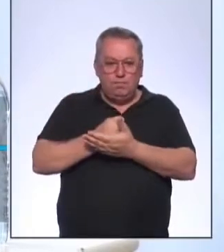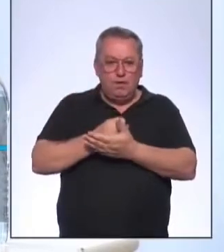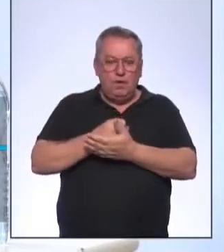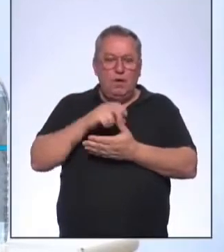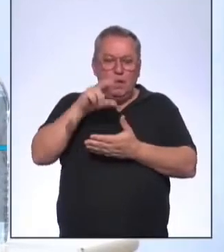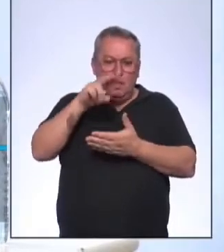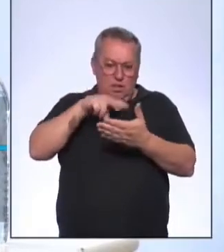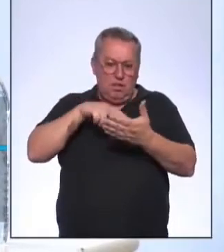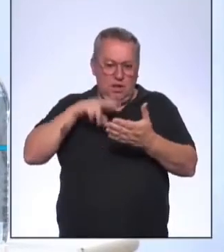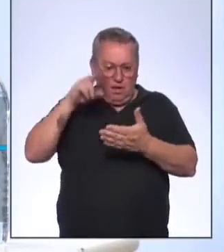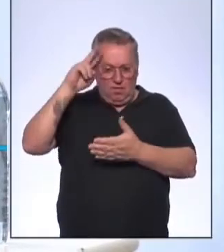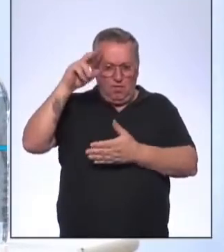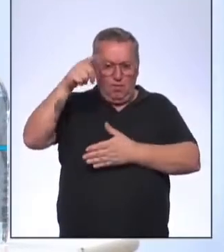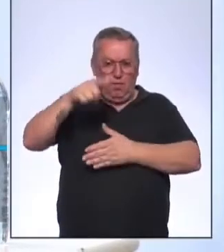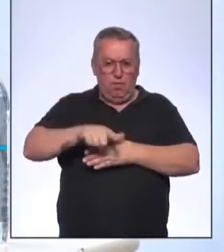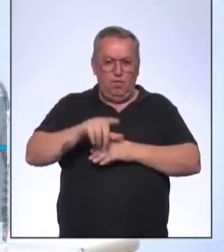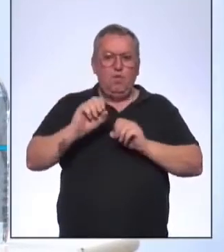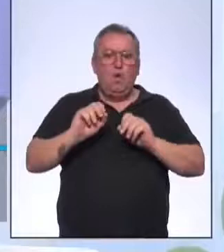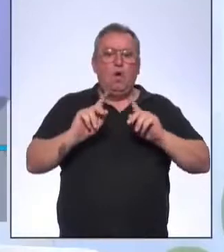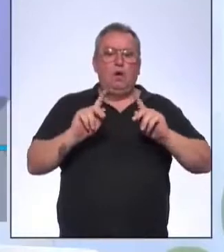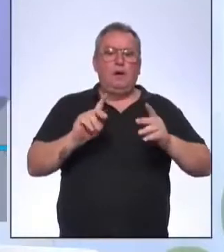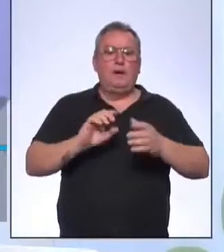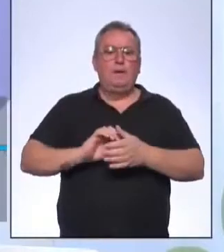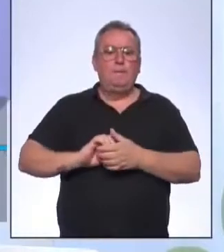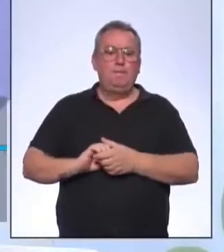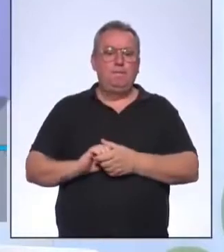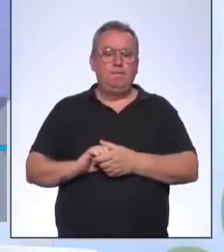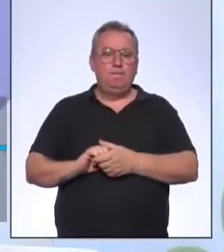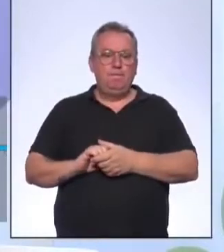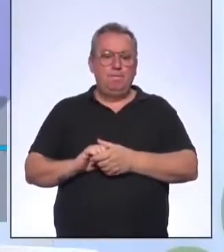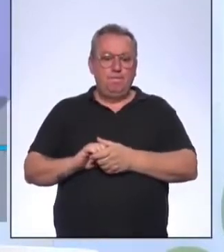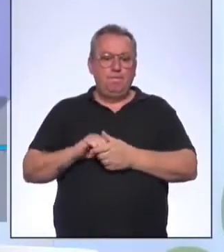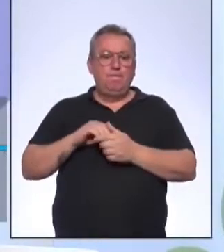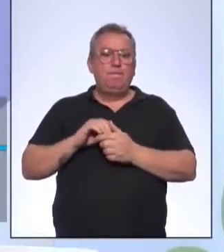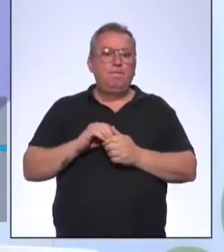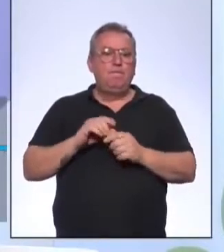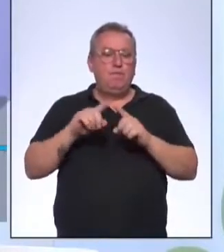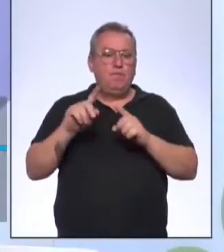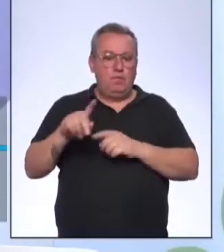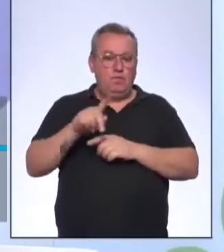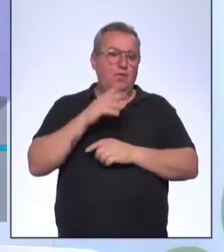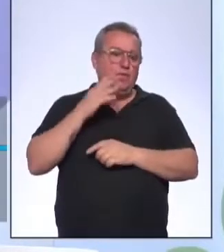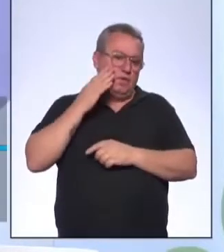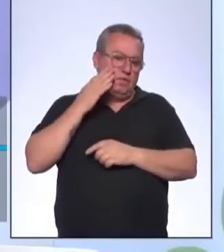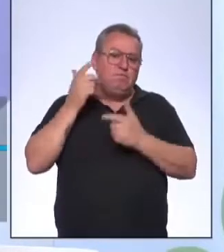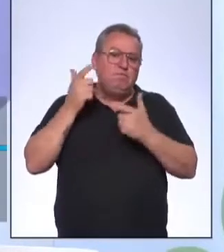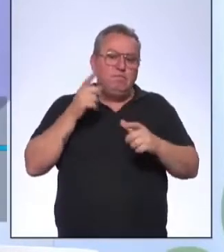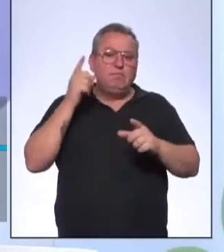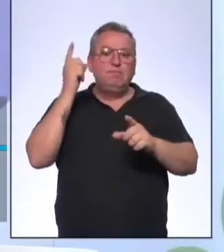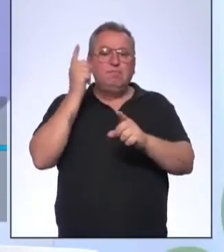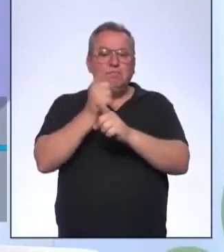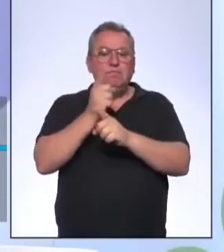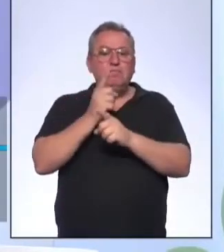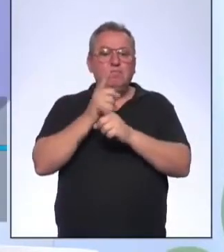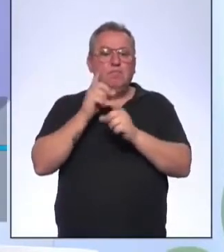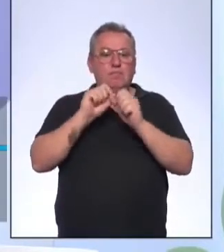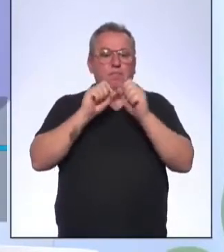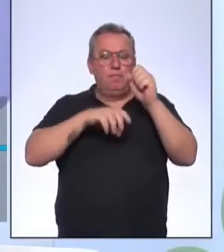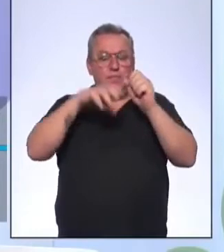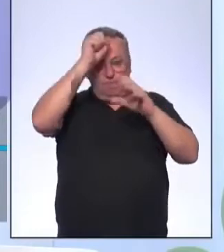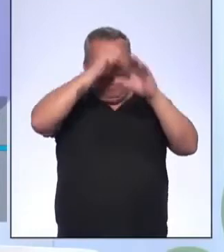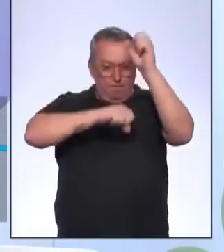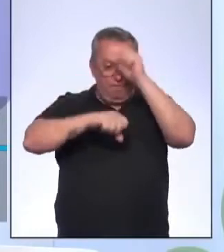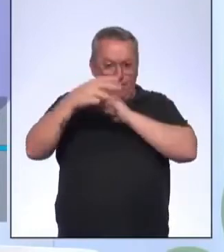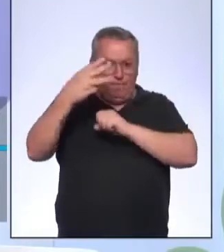nenhuma retomada nisso certo uma licencinha da internet acho que os professores sabem onde encontrar a situação de aprendizagem